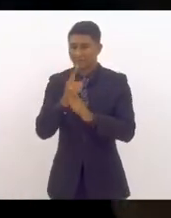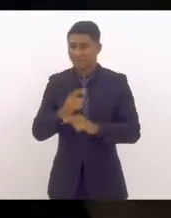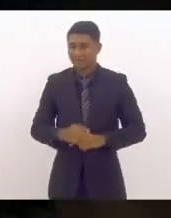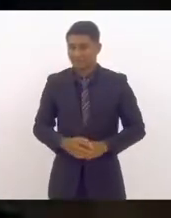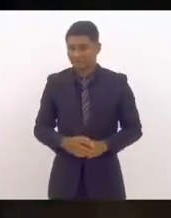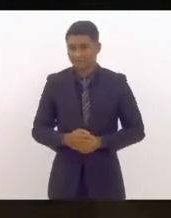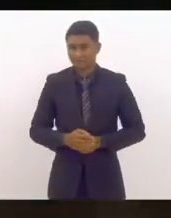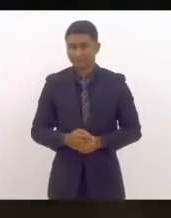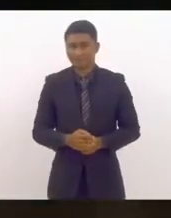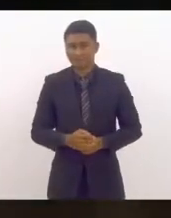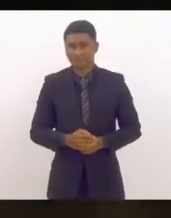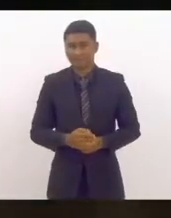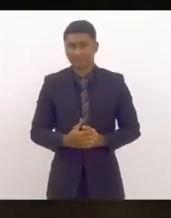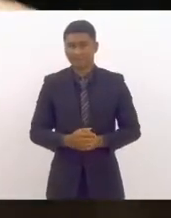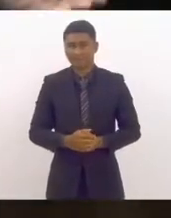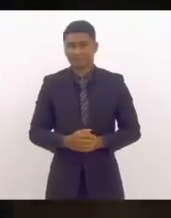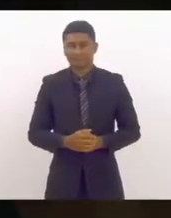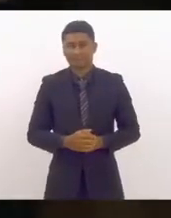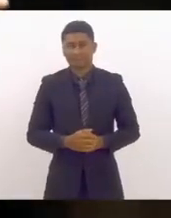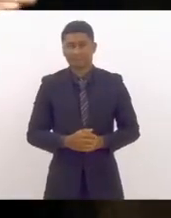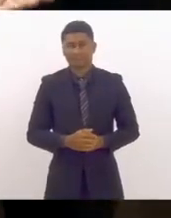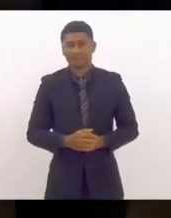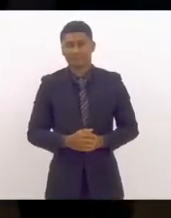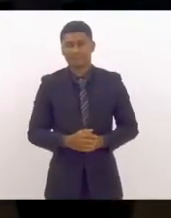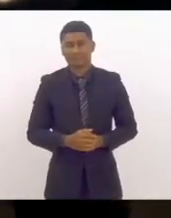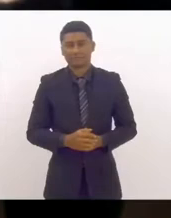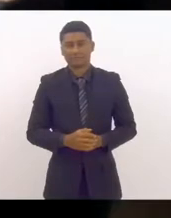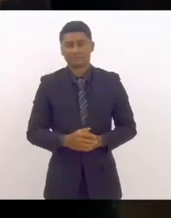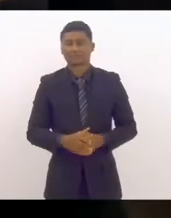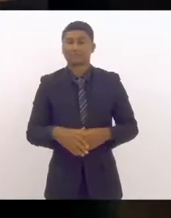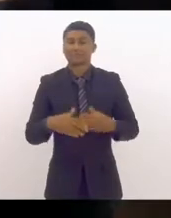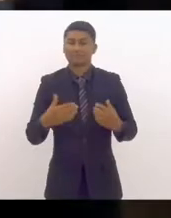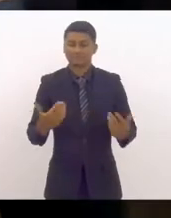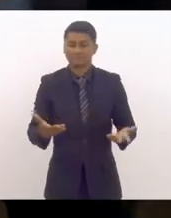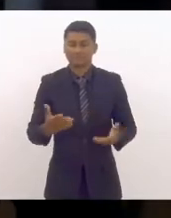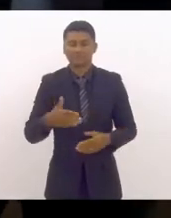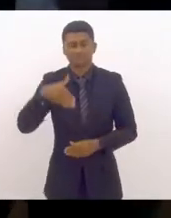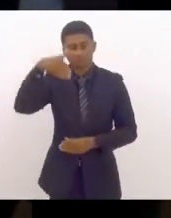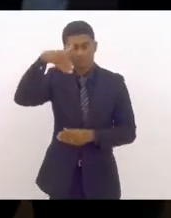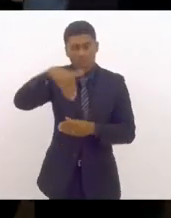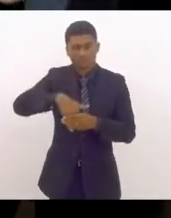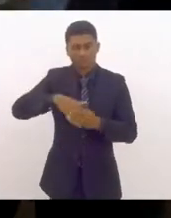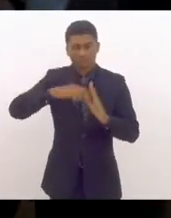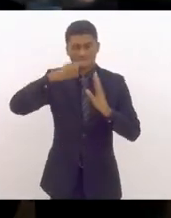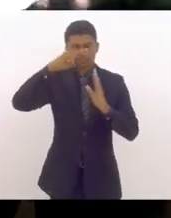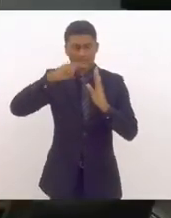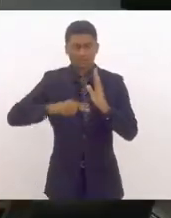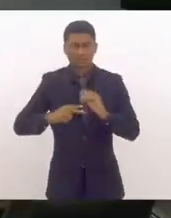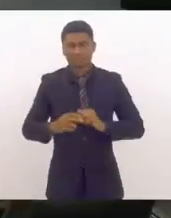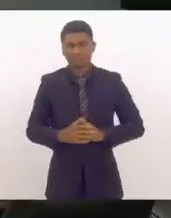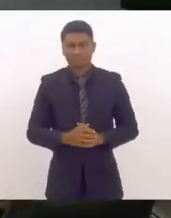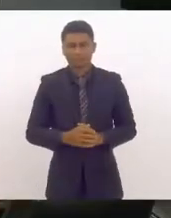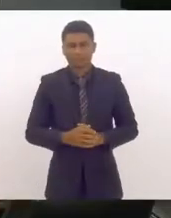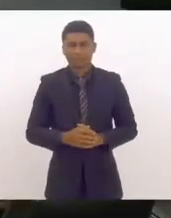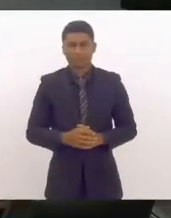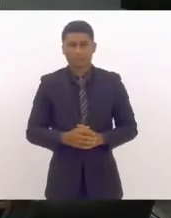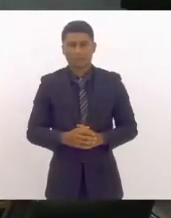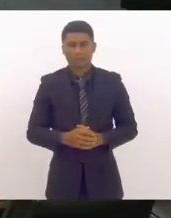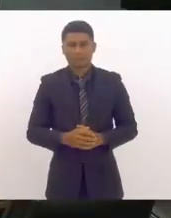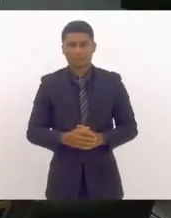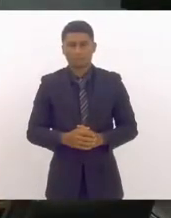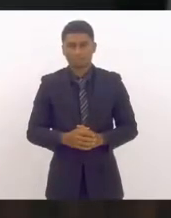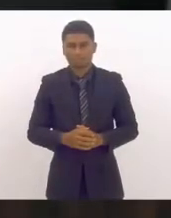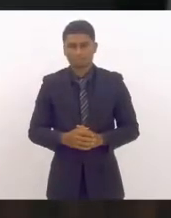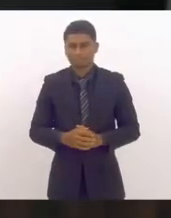Assim posto, eu vou proferir a leitura do voto, senhor presidente. Também queria deixar. Se Vossa